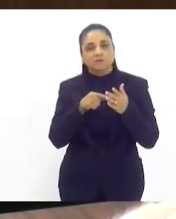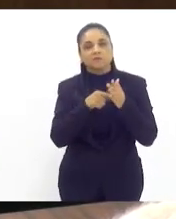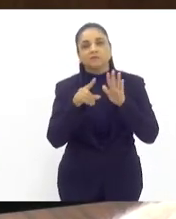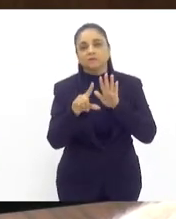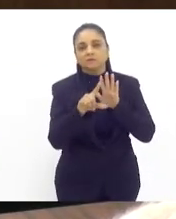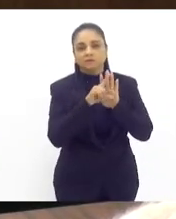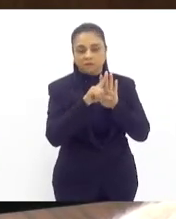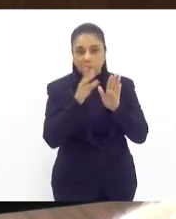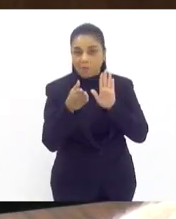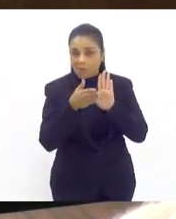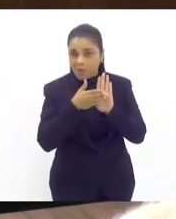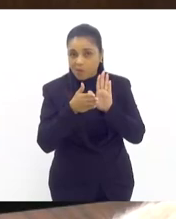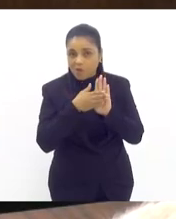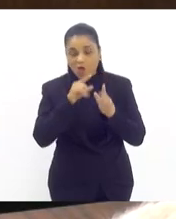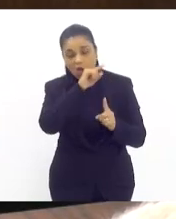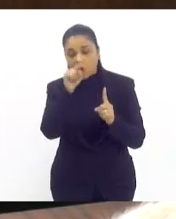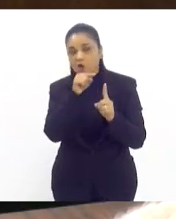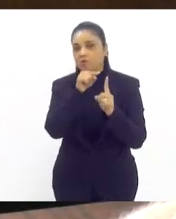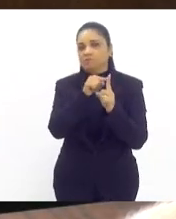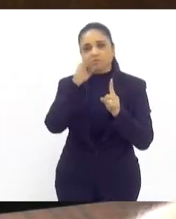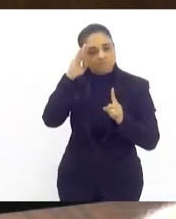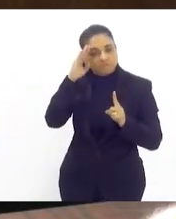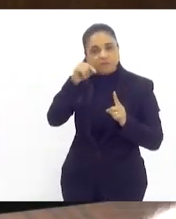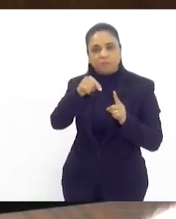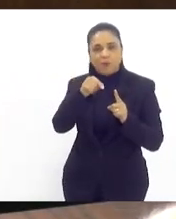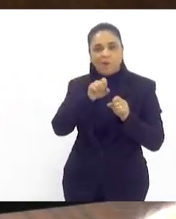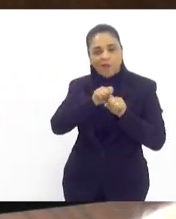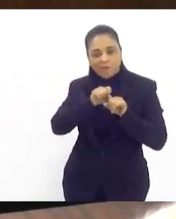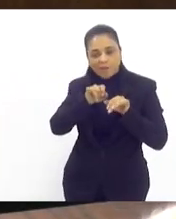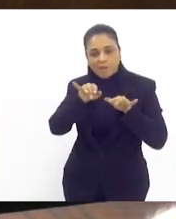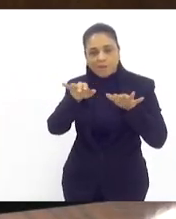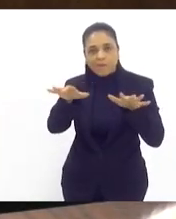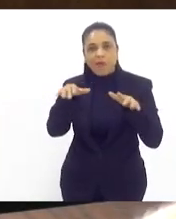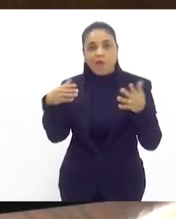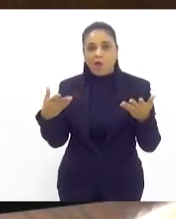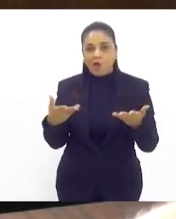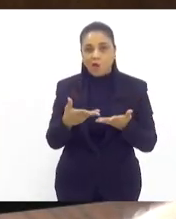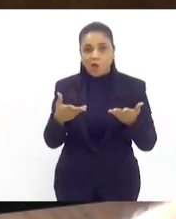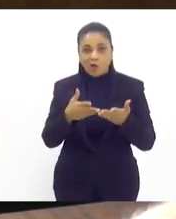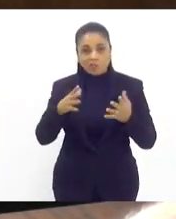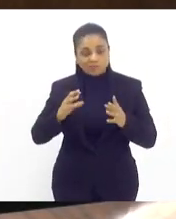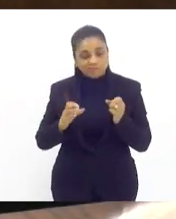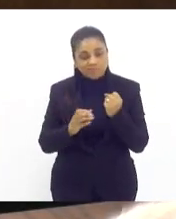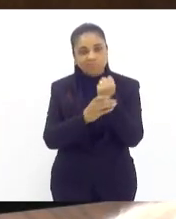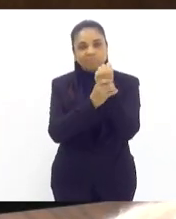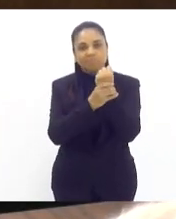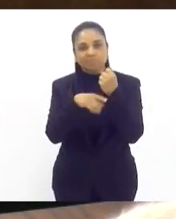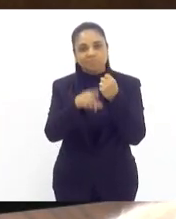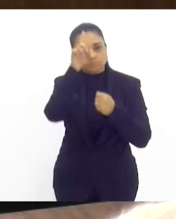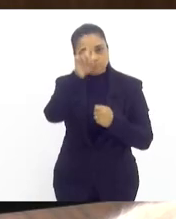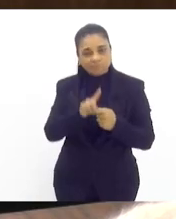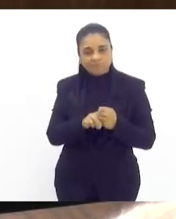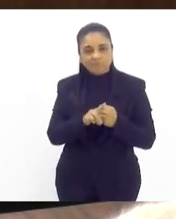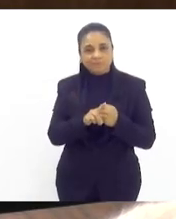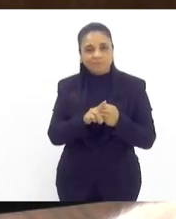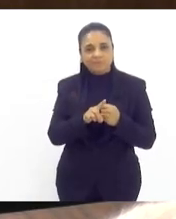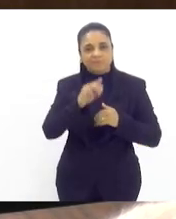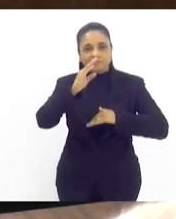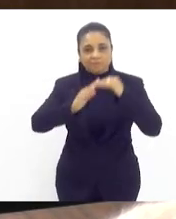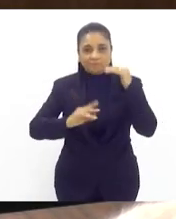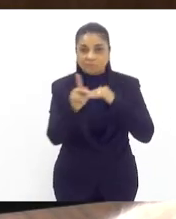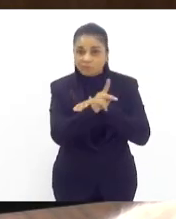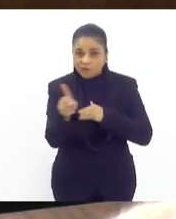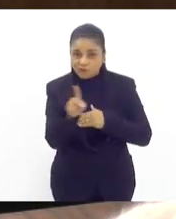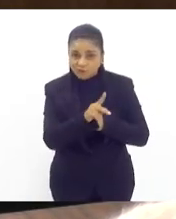Justamente esse objetivo que a gente possa estender aquilo que hoje é garantia é direito dois